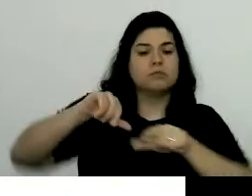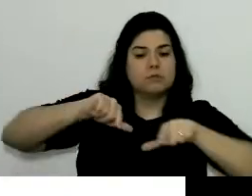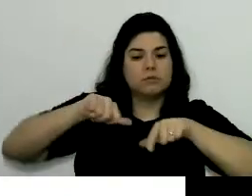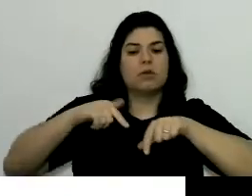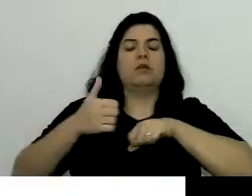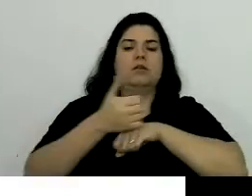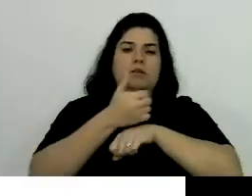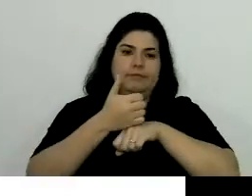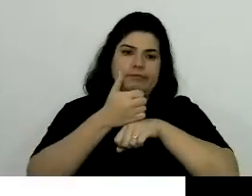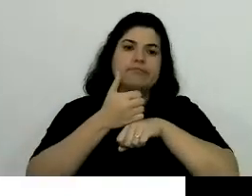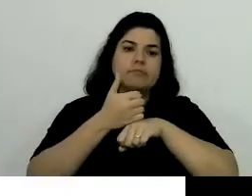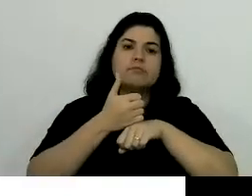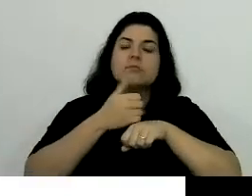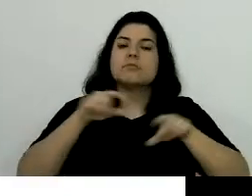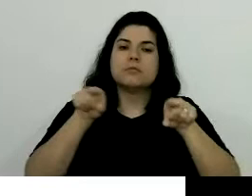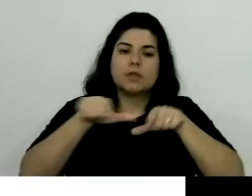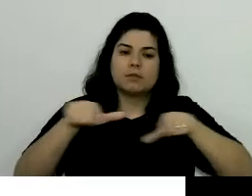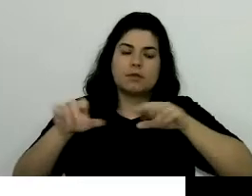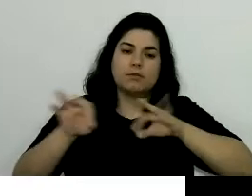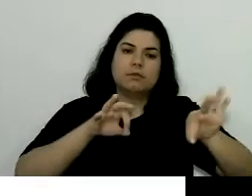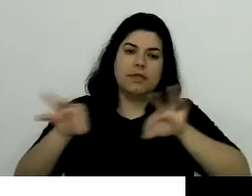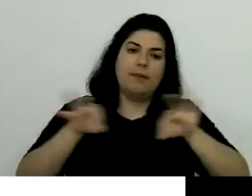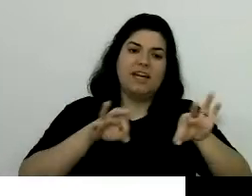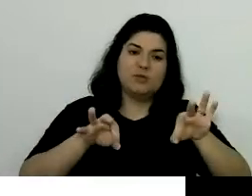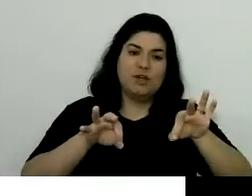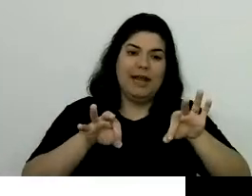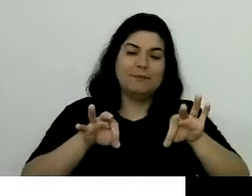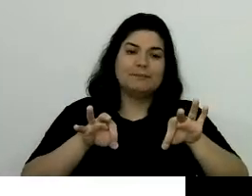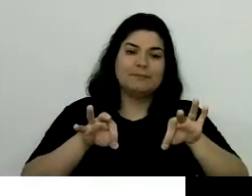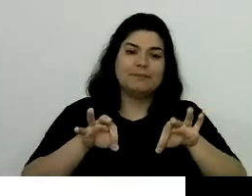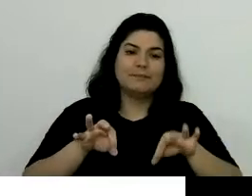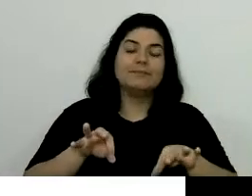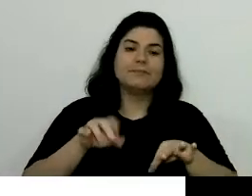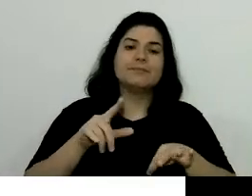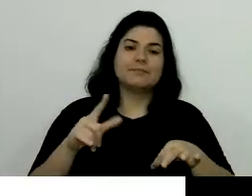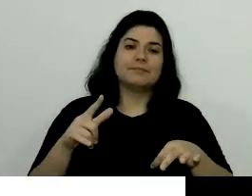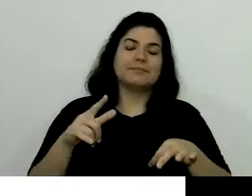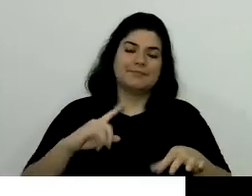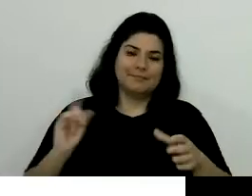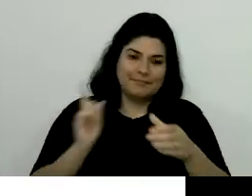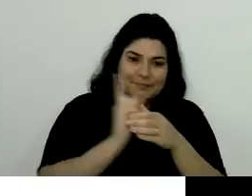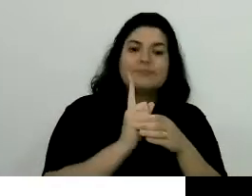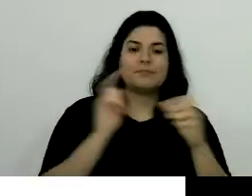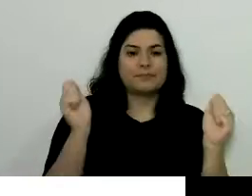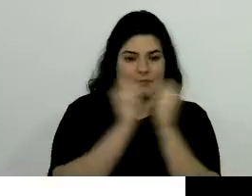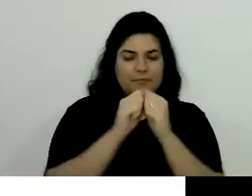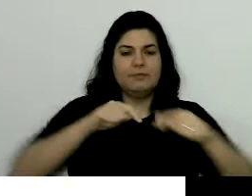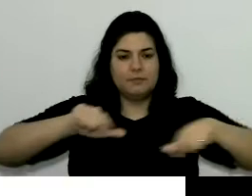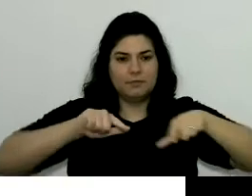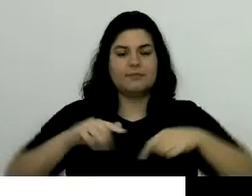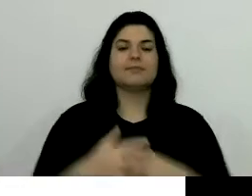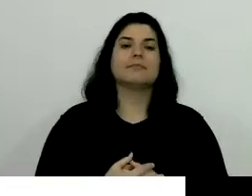projeto museográfico e os consultores que foram convidados a fazer parte desse CD, né. A